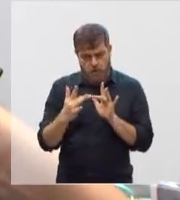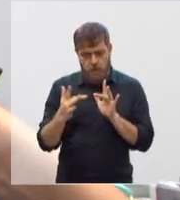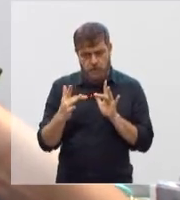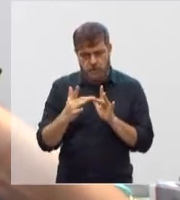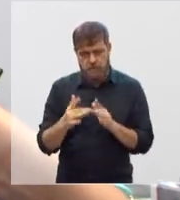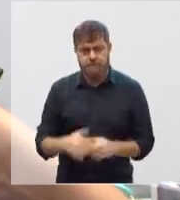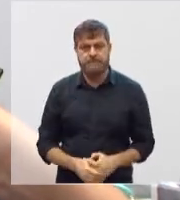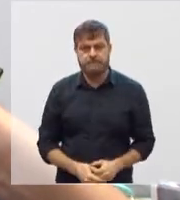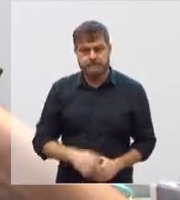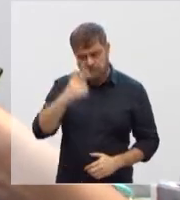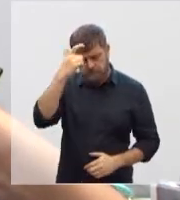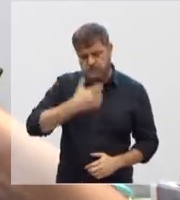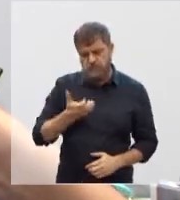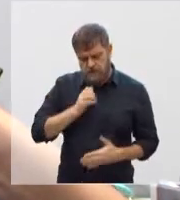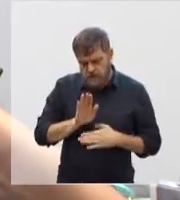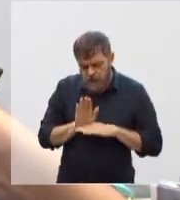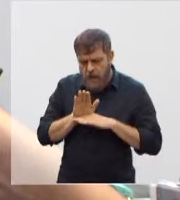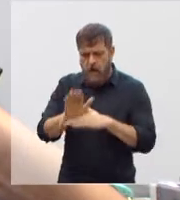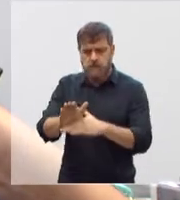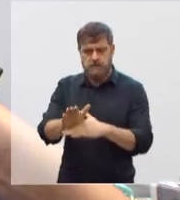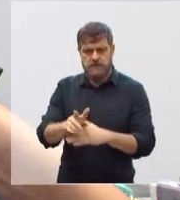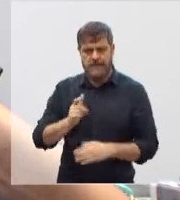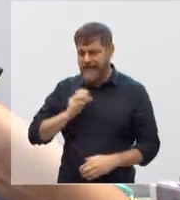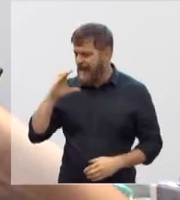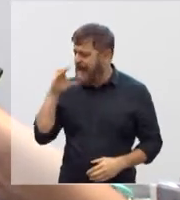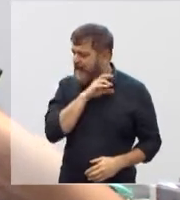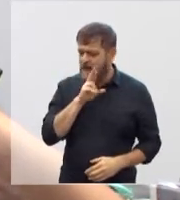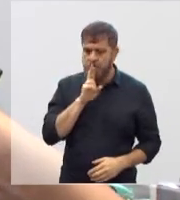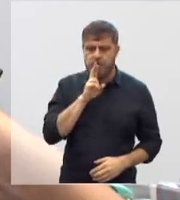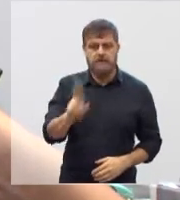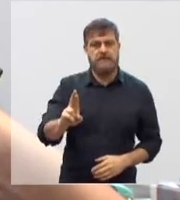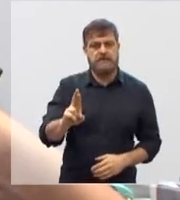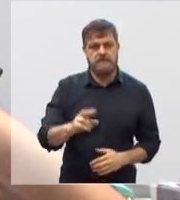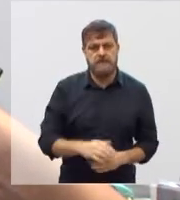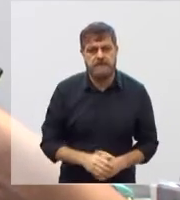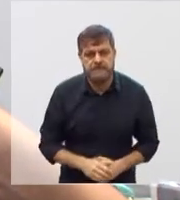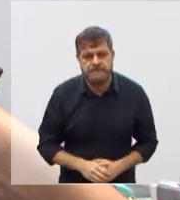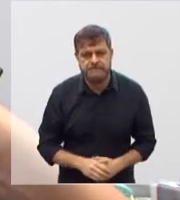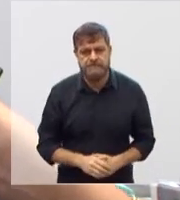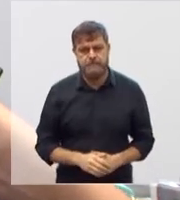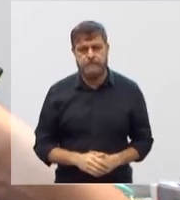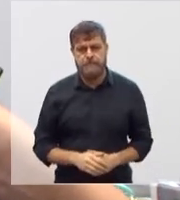entrar em contato, na medida do possível nós estaremos dando o mais